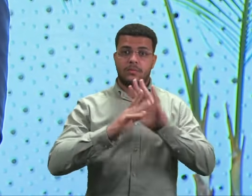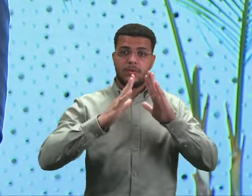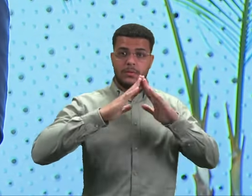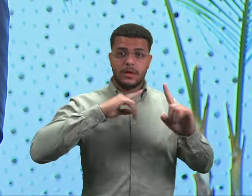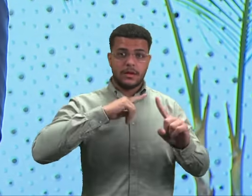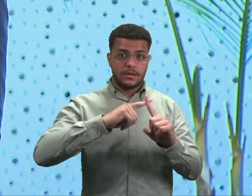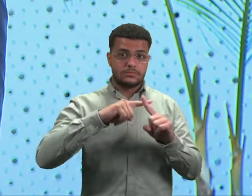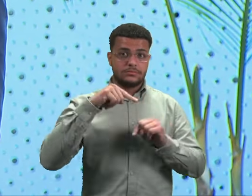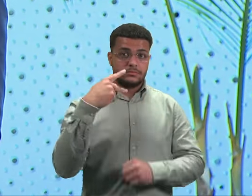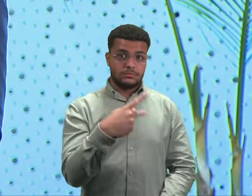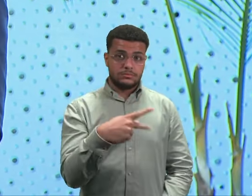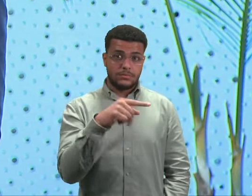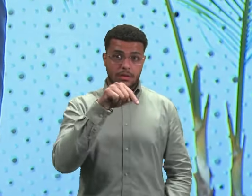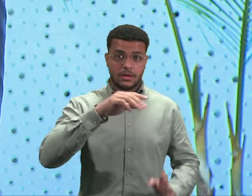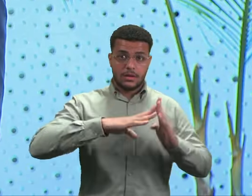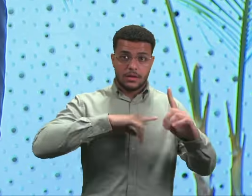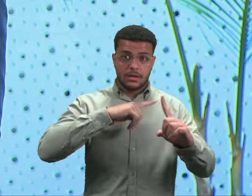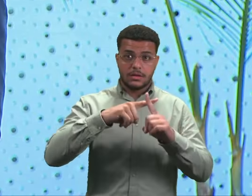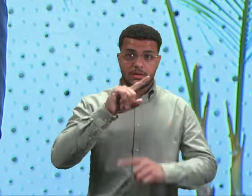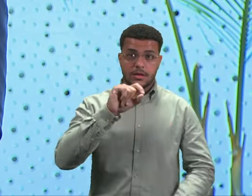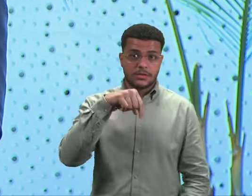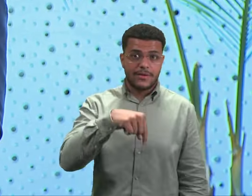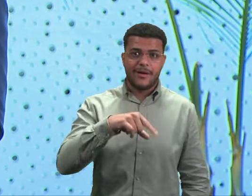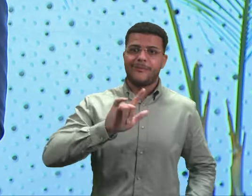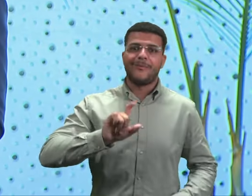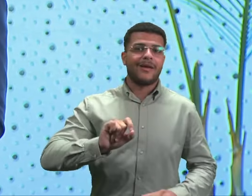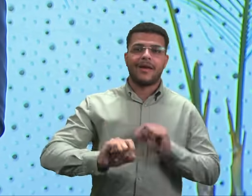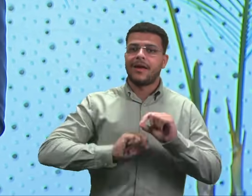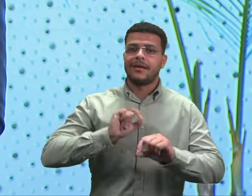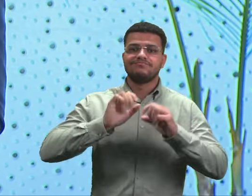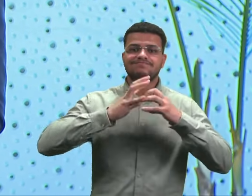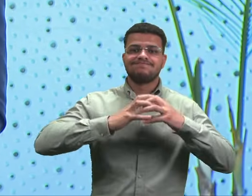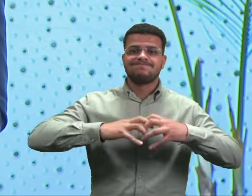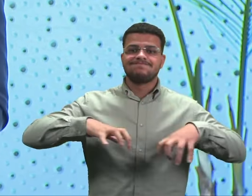de Deus se chama desunião.